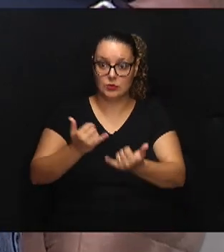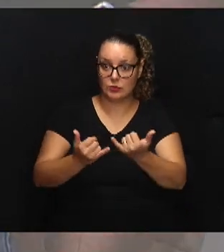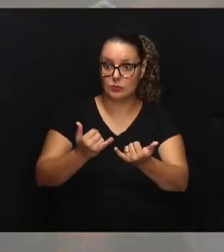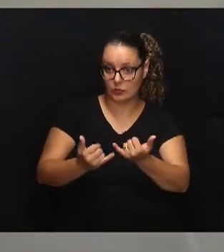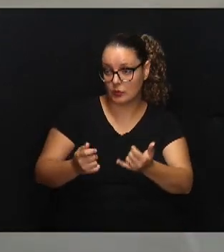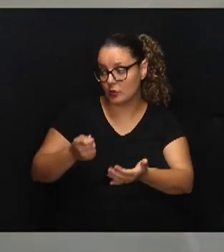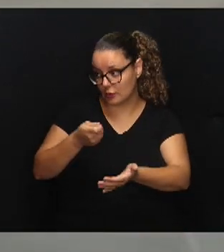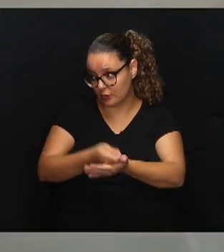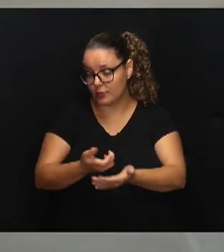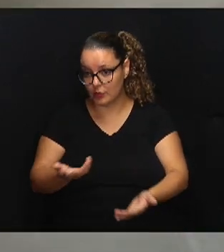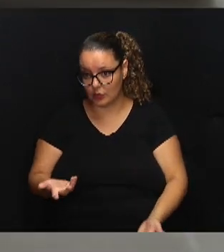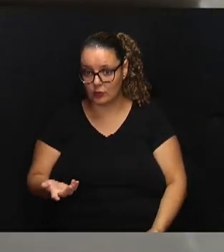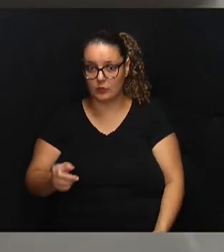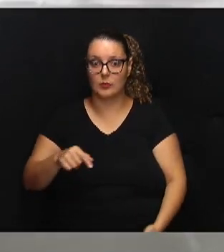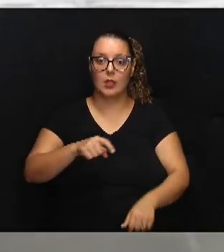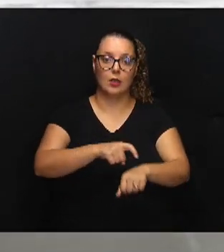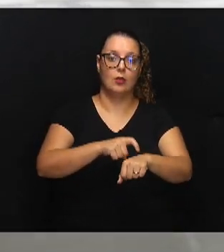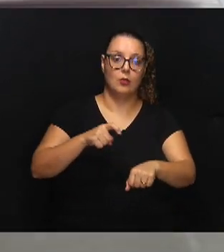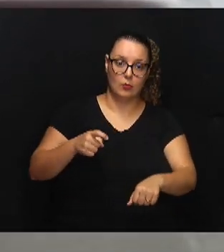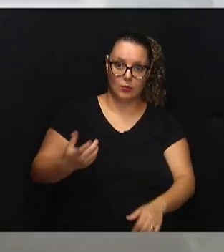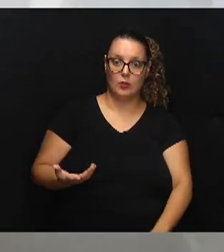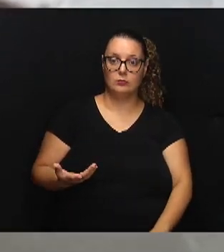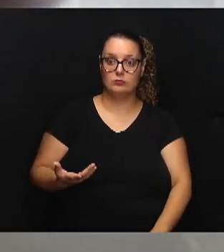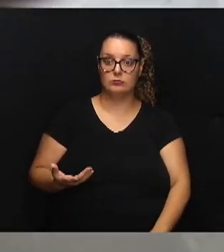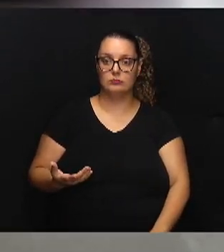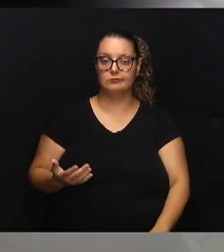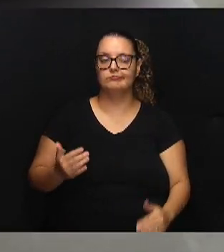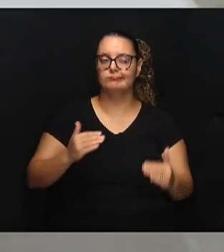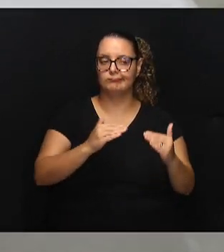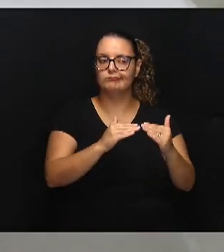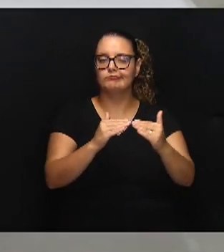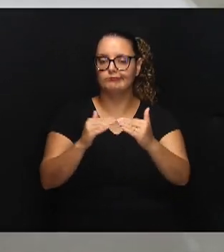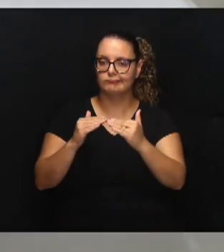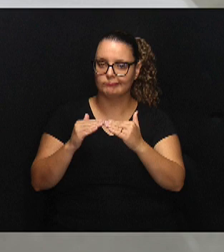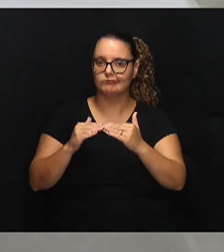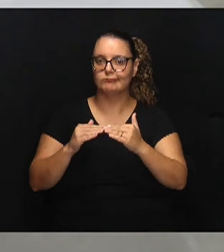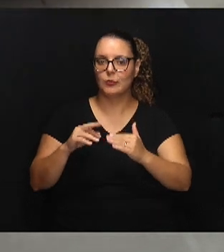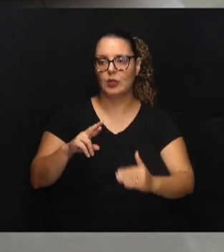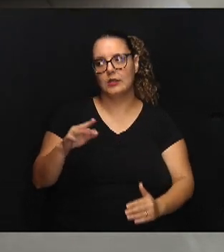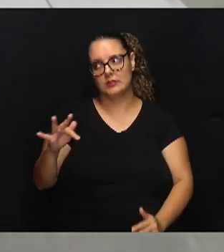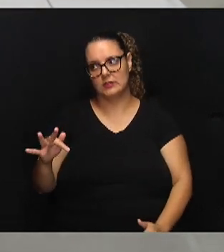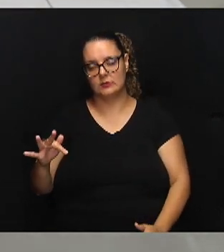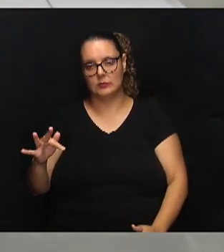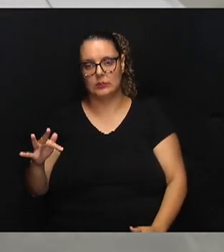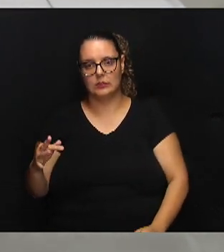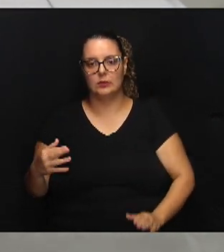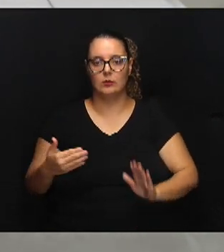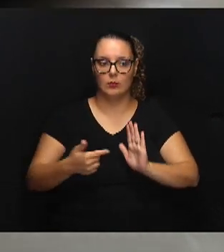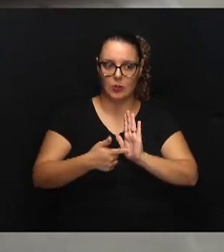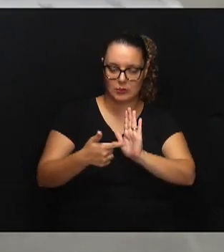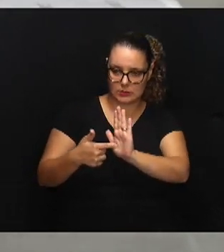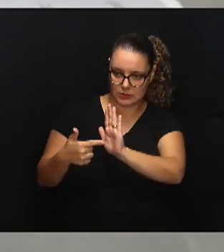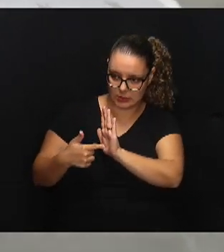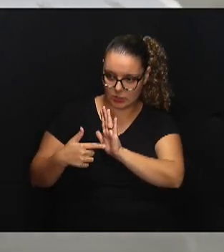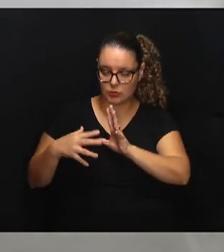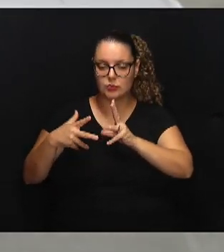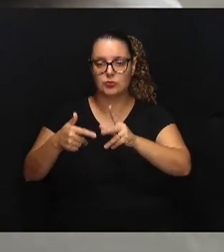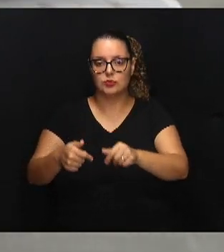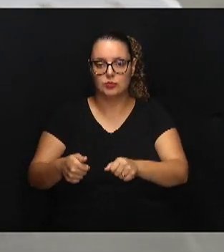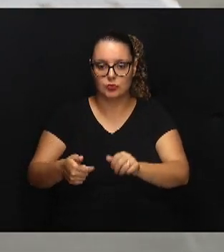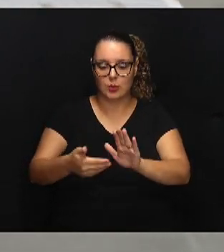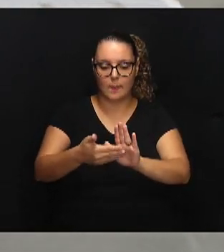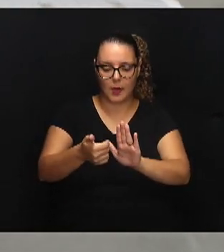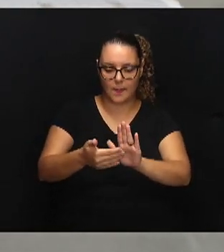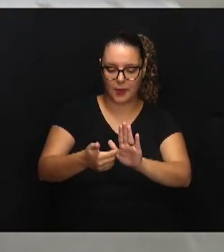você pagou. Então, é o momento de você acertar as contas com a Receita Federal. mostrar para ela aquilo que você foi